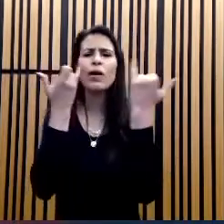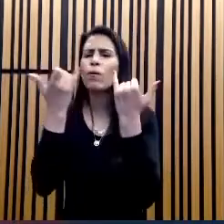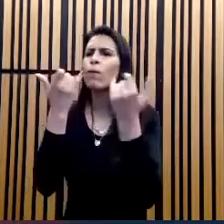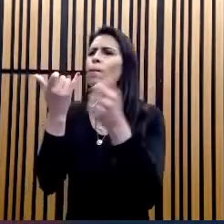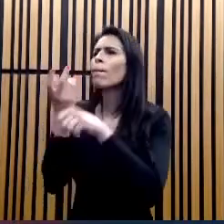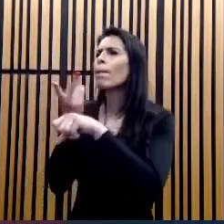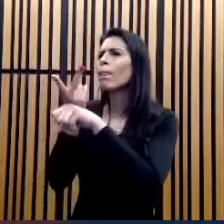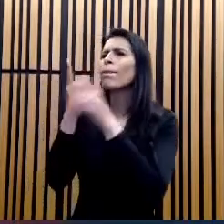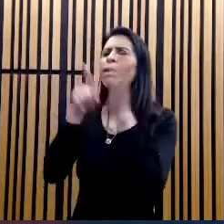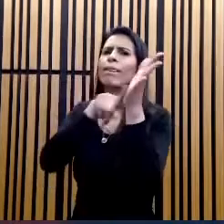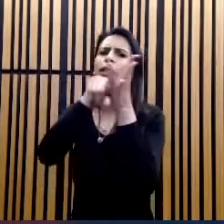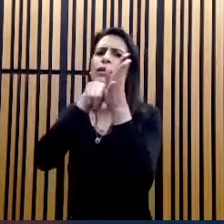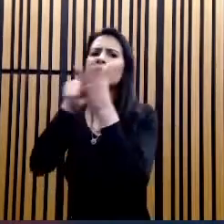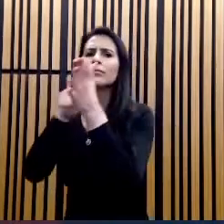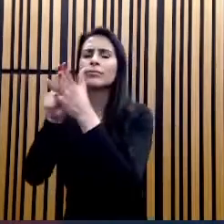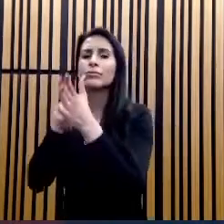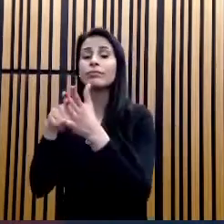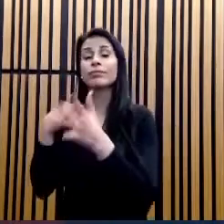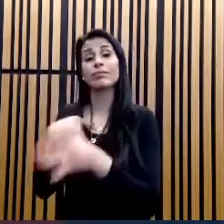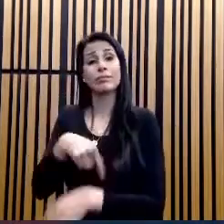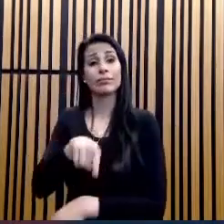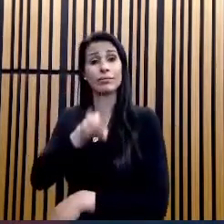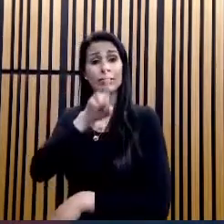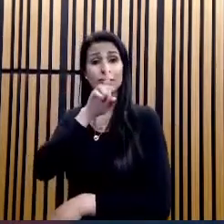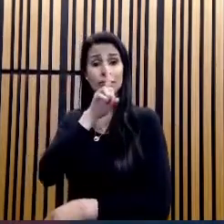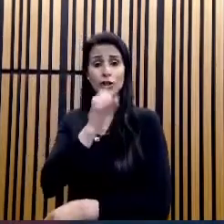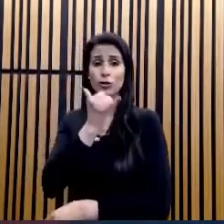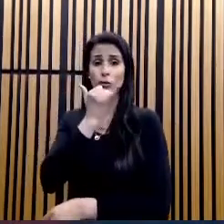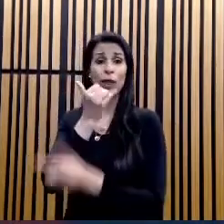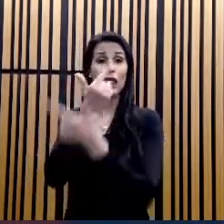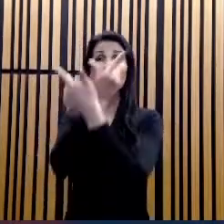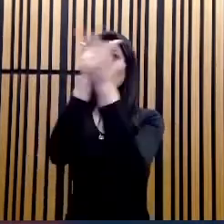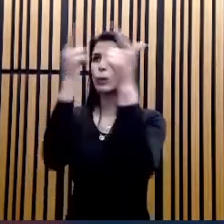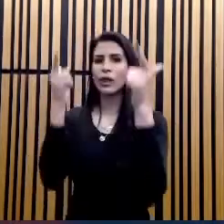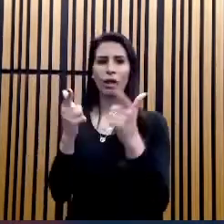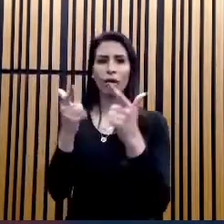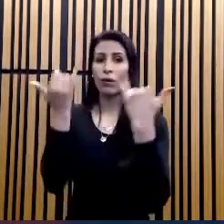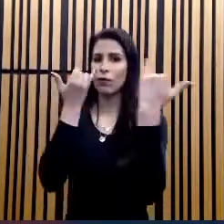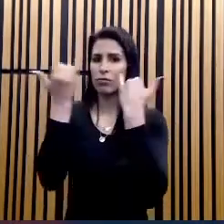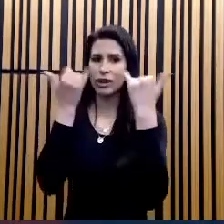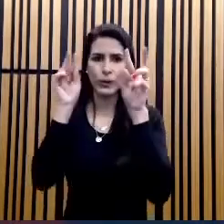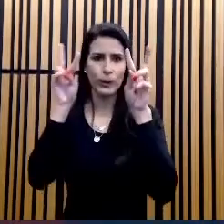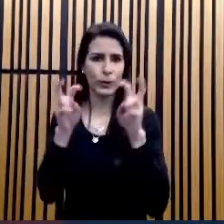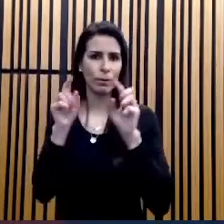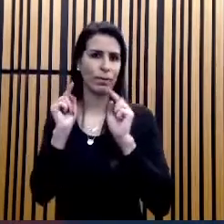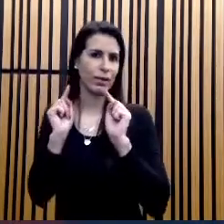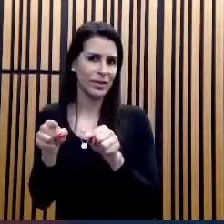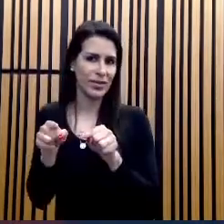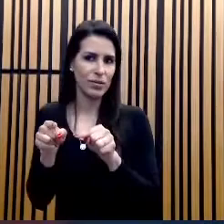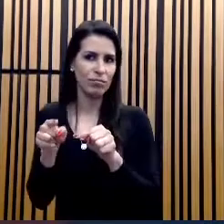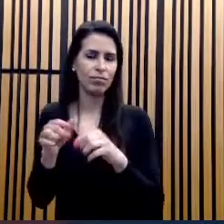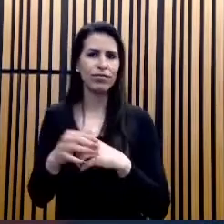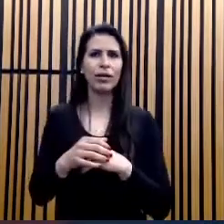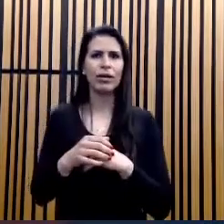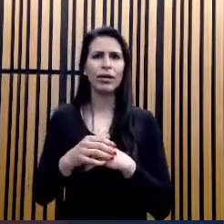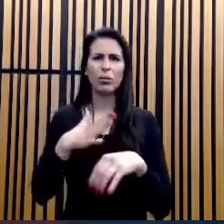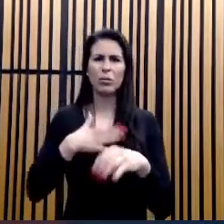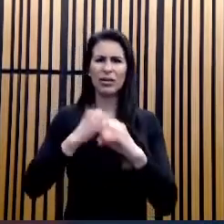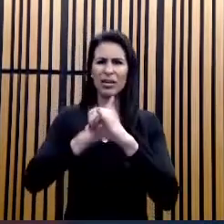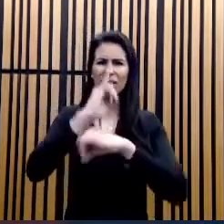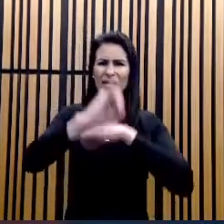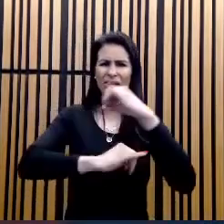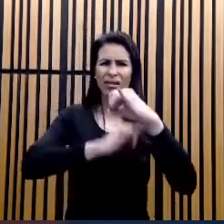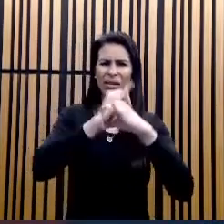e eu percebi que não há informações sobre isso. Eu não sei, a minha conexão está um pouco